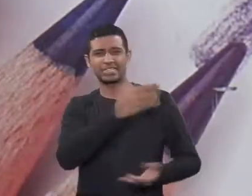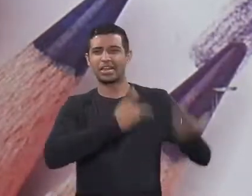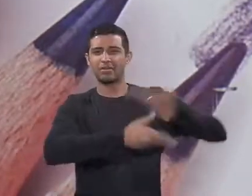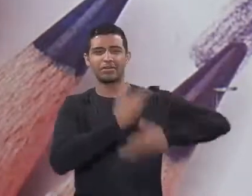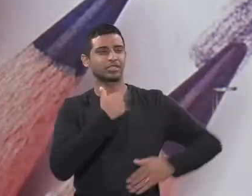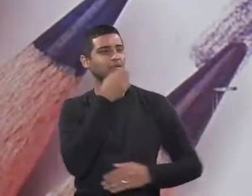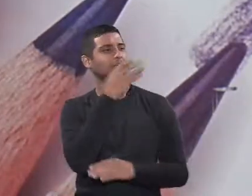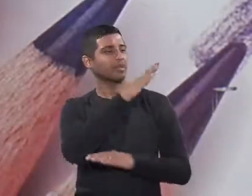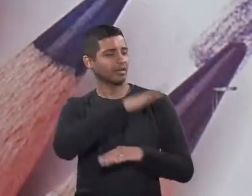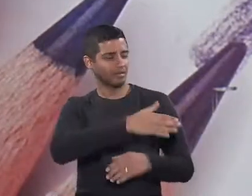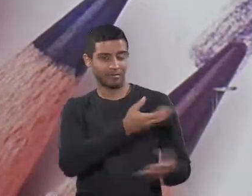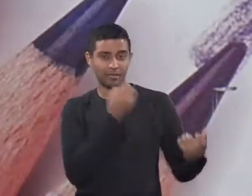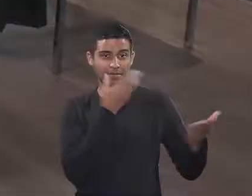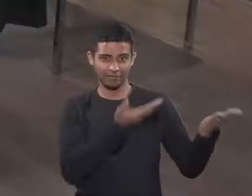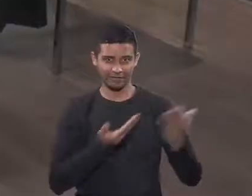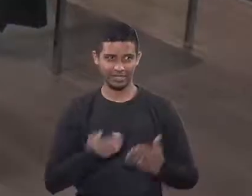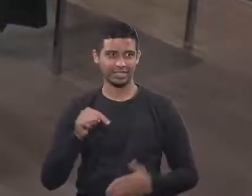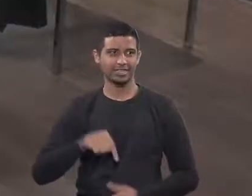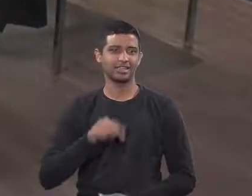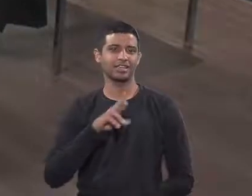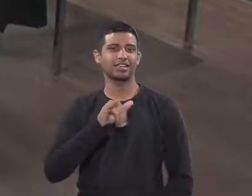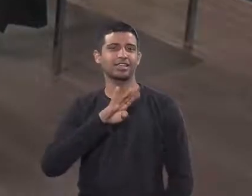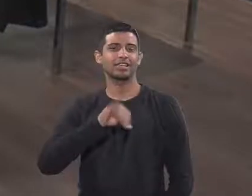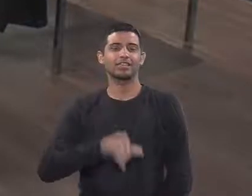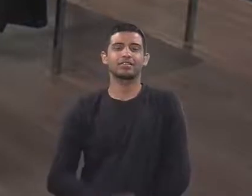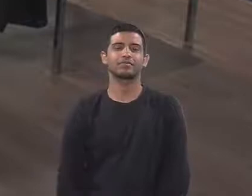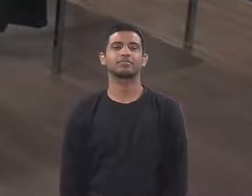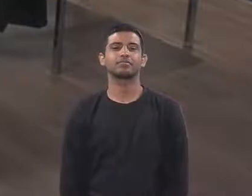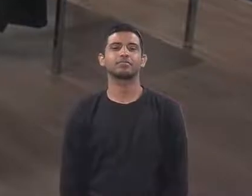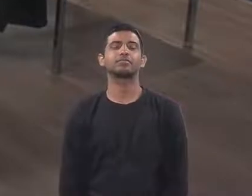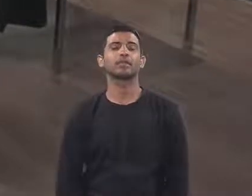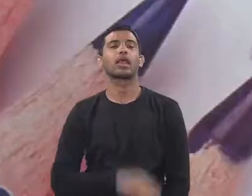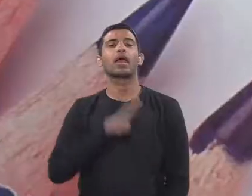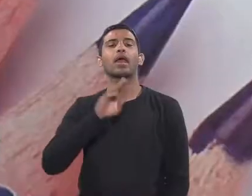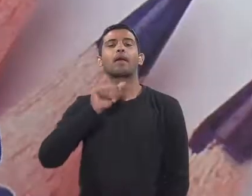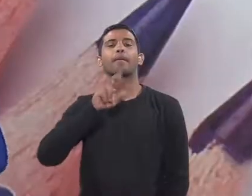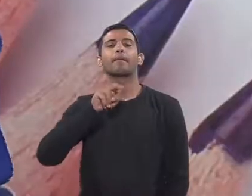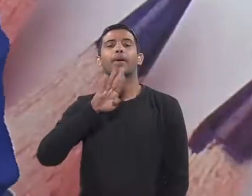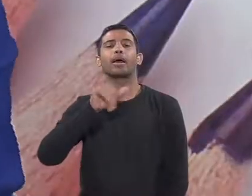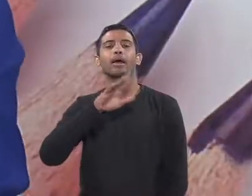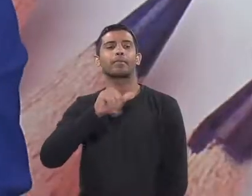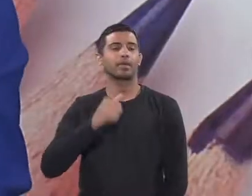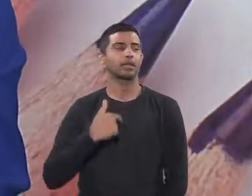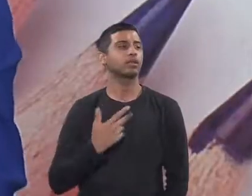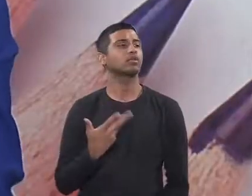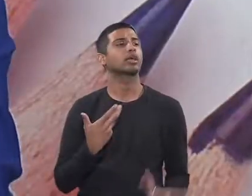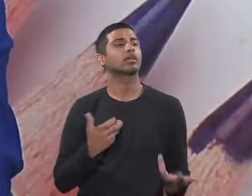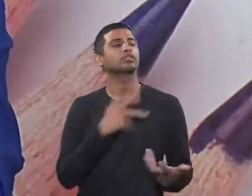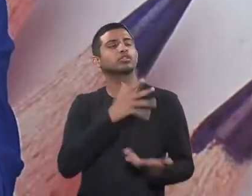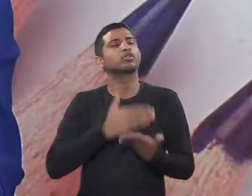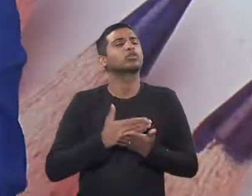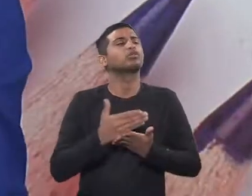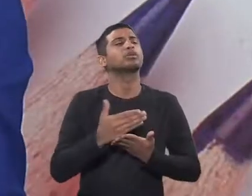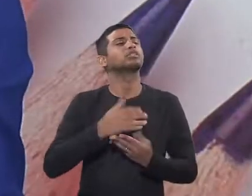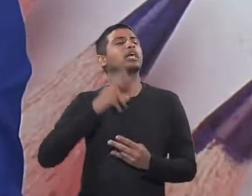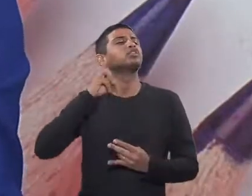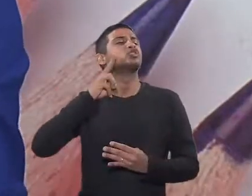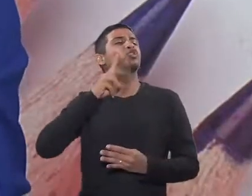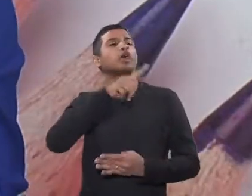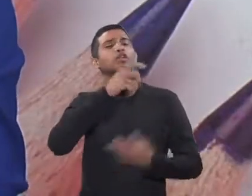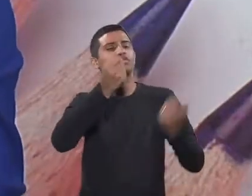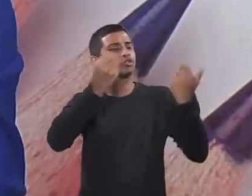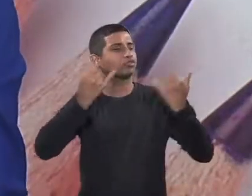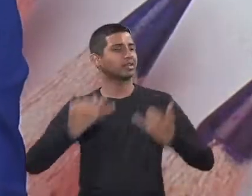participar. Bem-vinda, Rita, também aqui ao nosso papo. Bárbara, eu queria que você começasse contando a tua